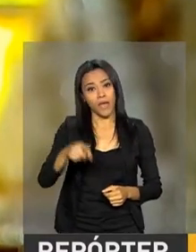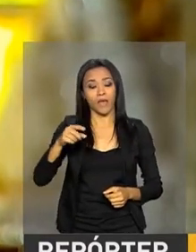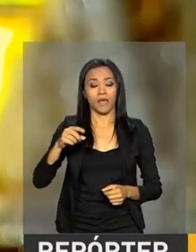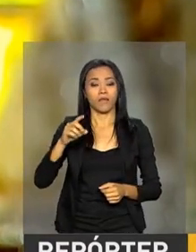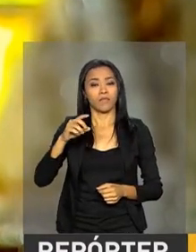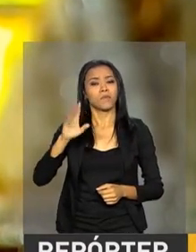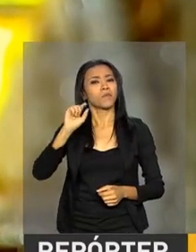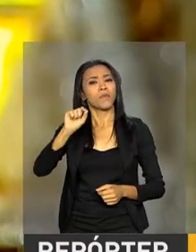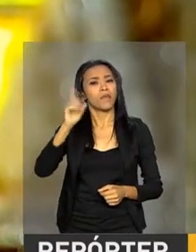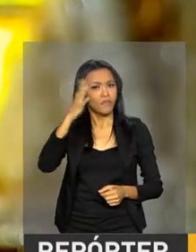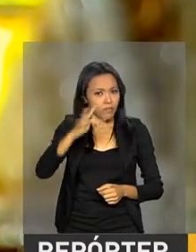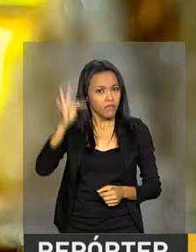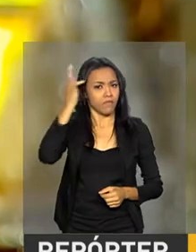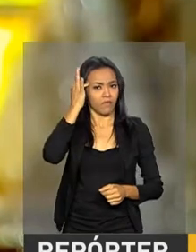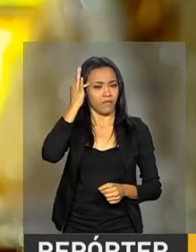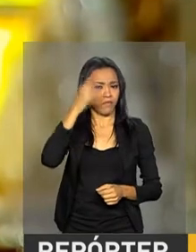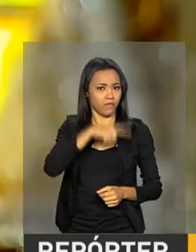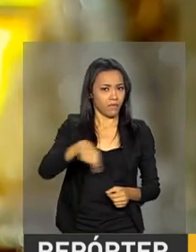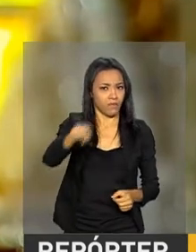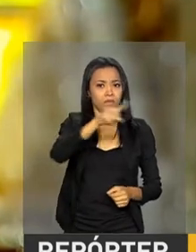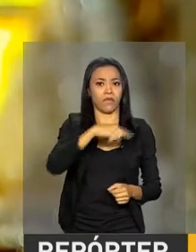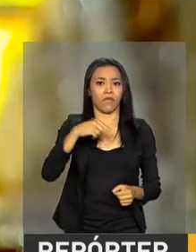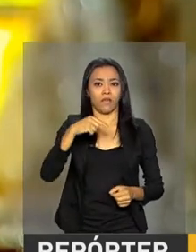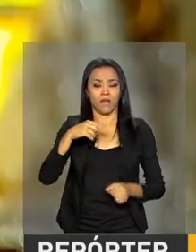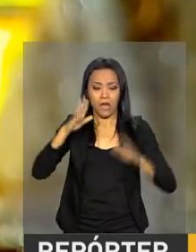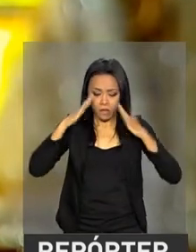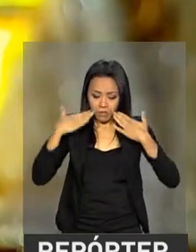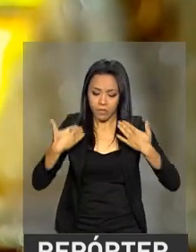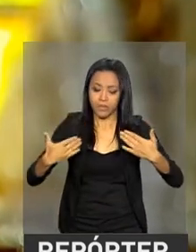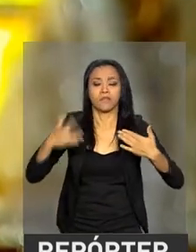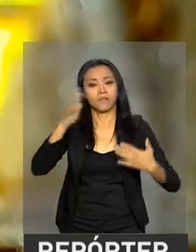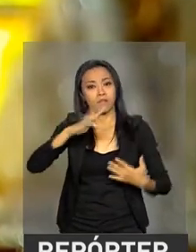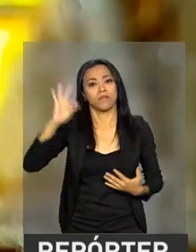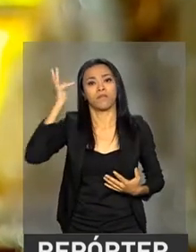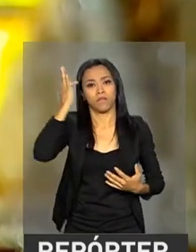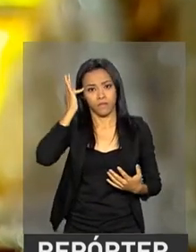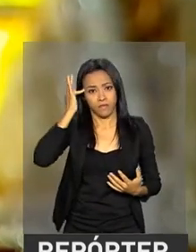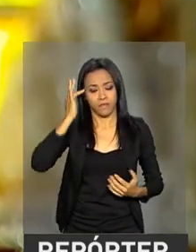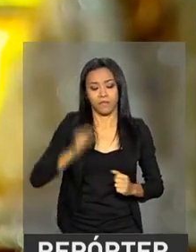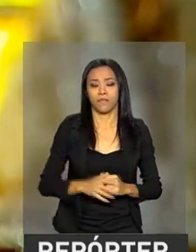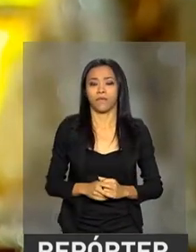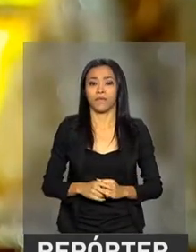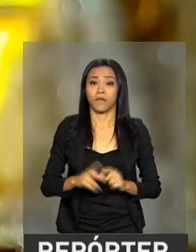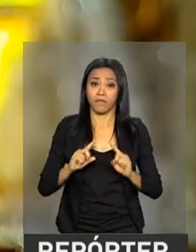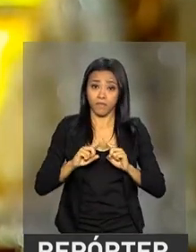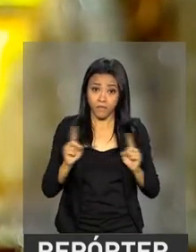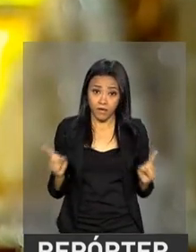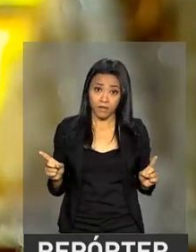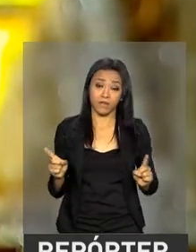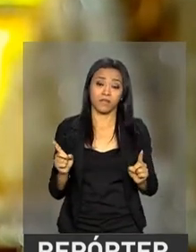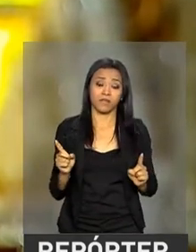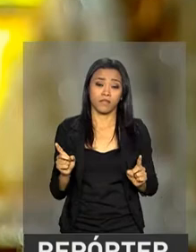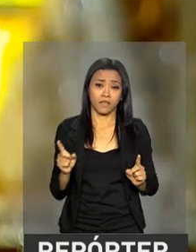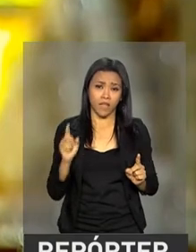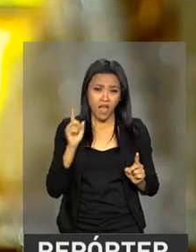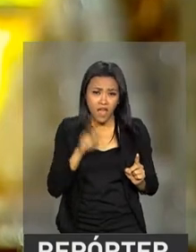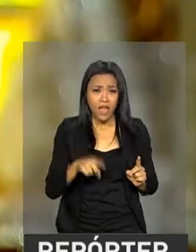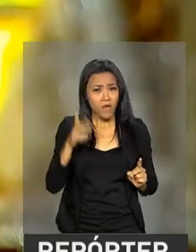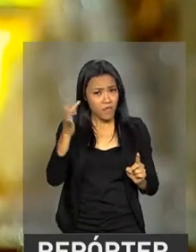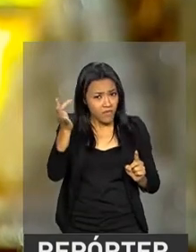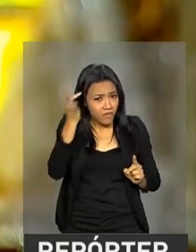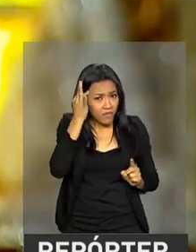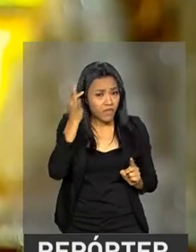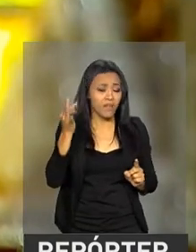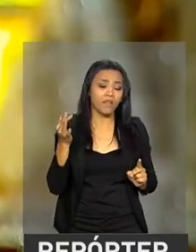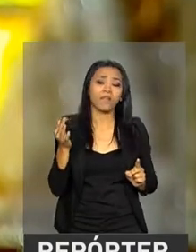né? Isso precisa ter sempre presente, uma manifestação de fé. Mas há uma fé que